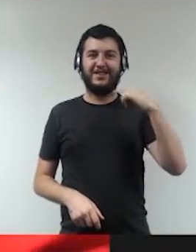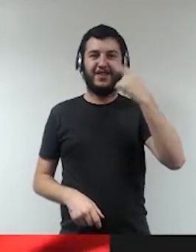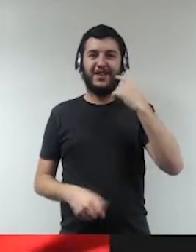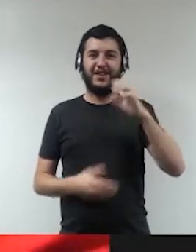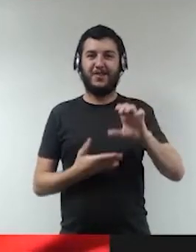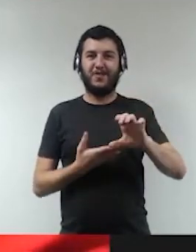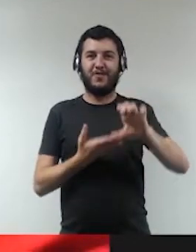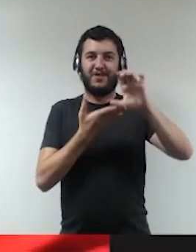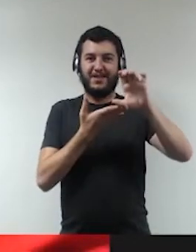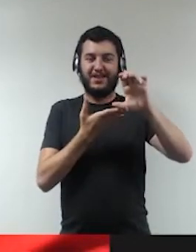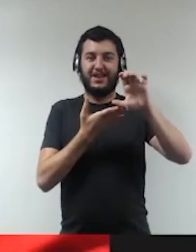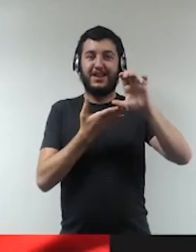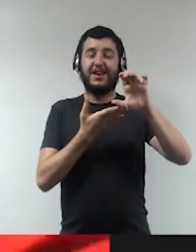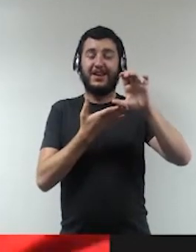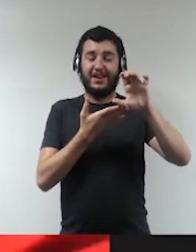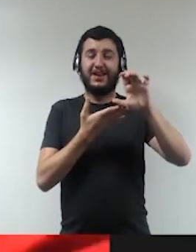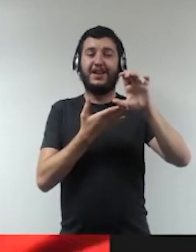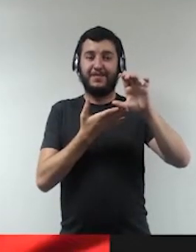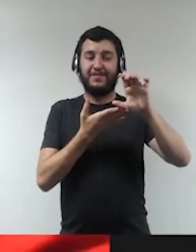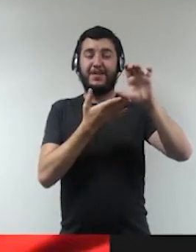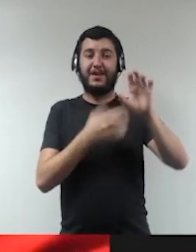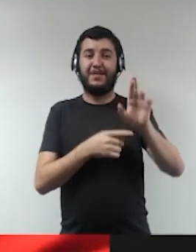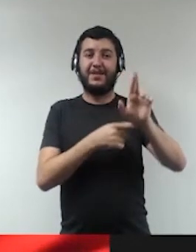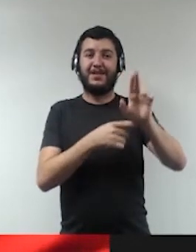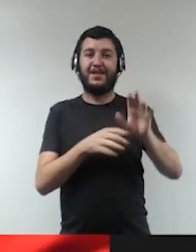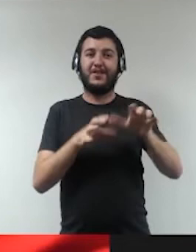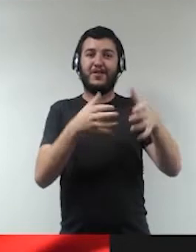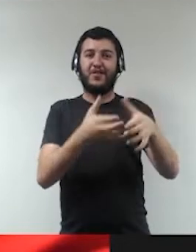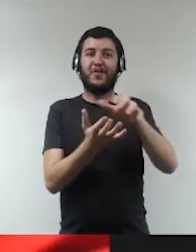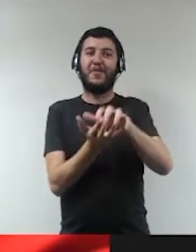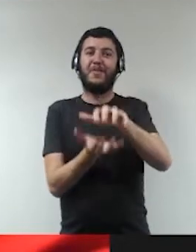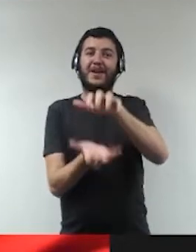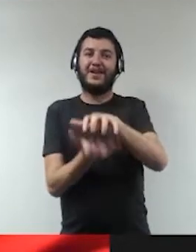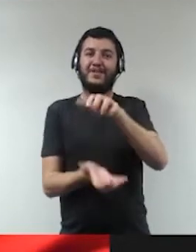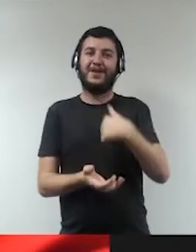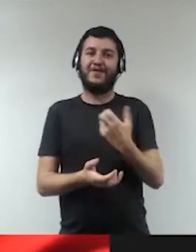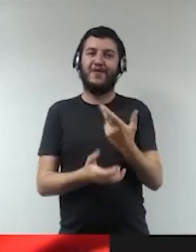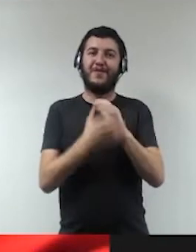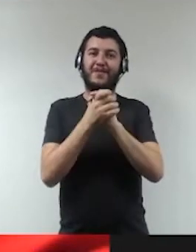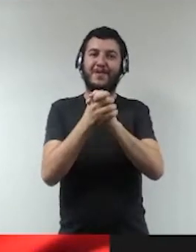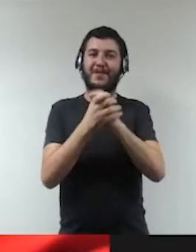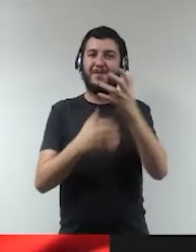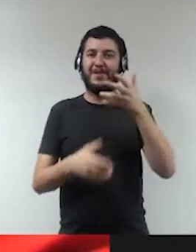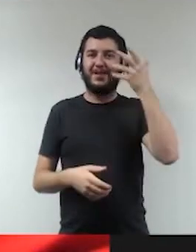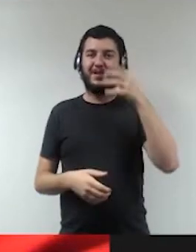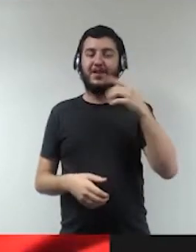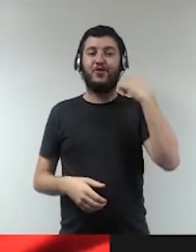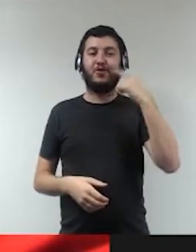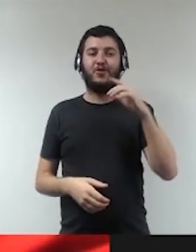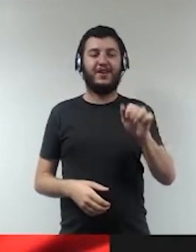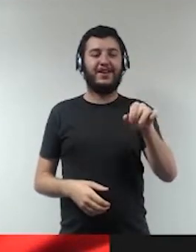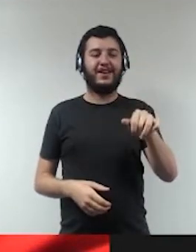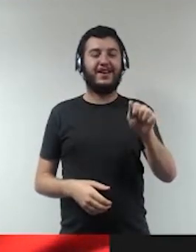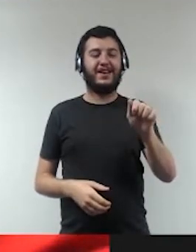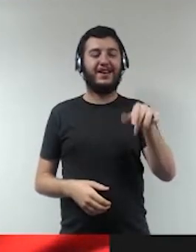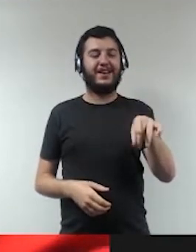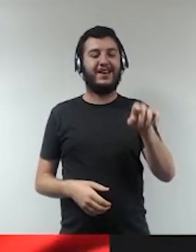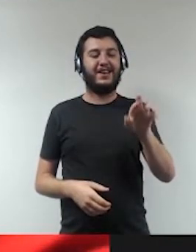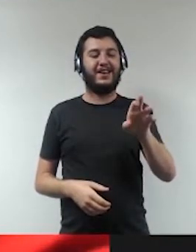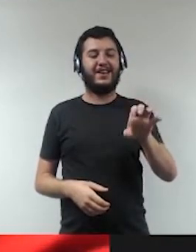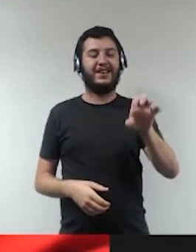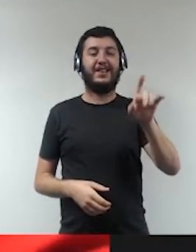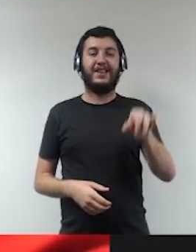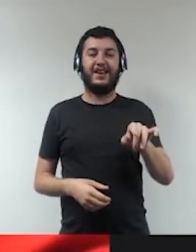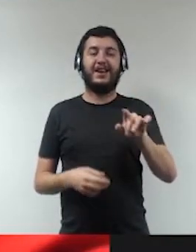bancada pernambucana. Quero iniciar cumprimentando nossos palestrantes, o doutor André Lemos Jorge, doutora Samanta